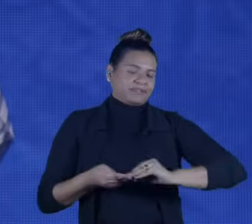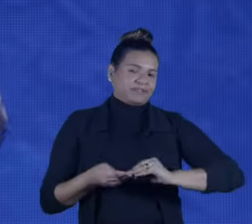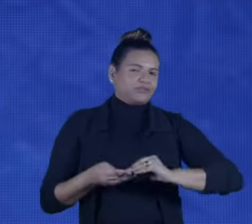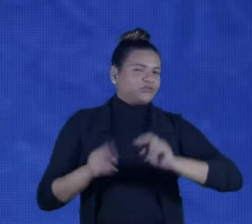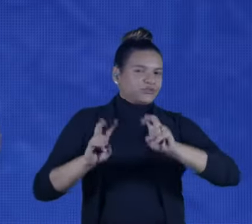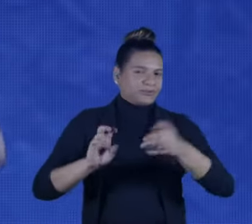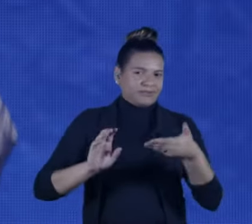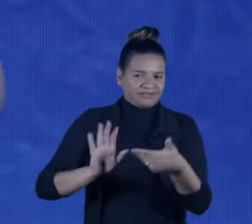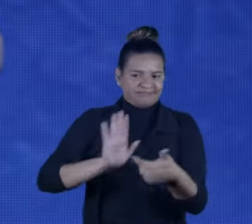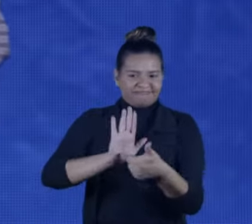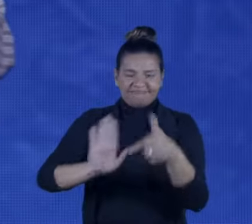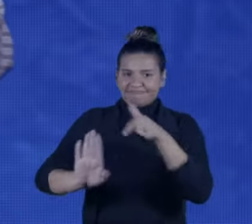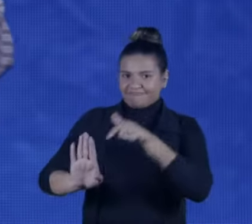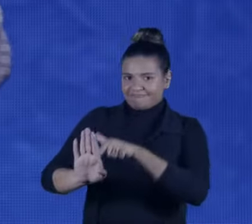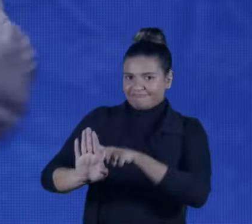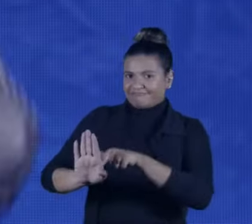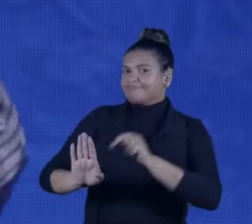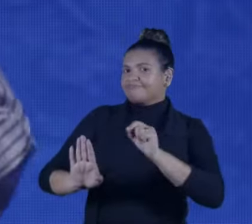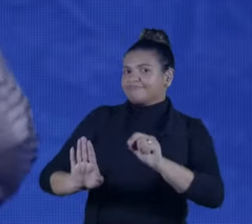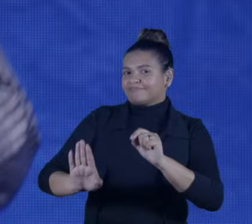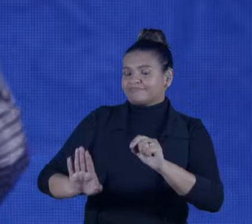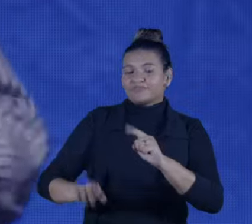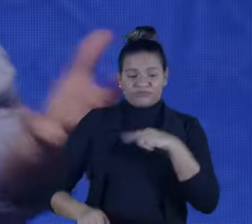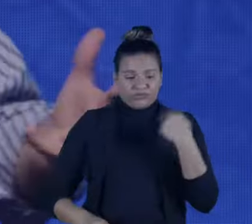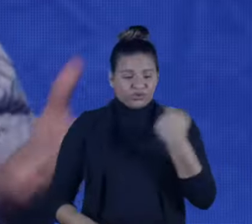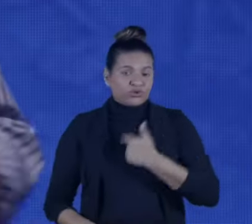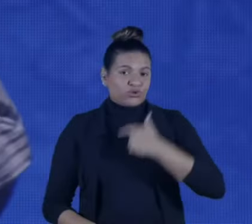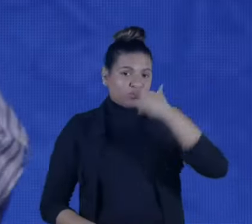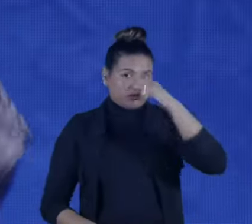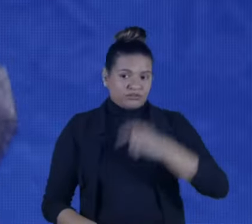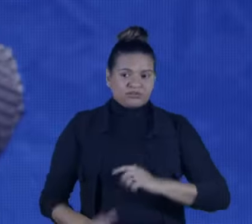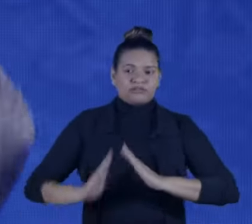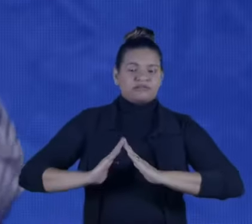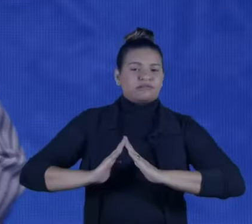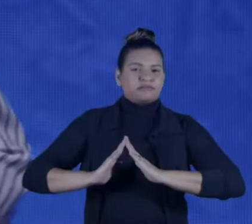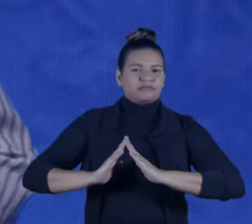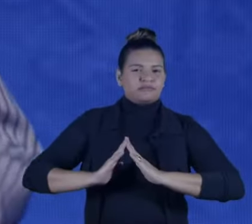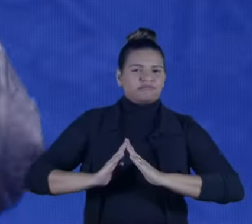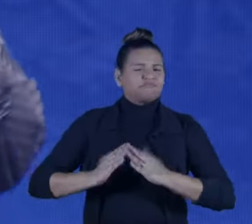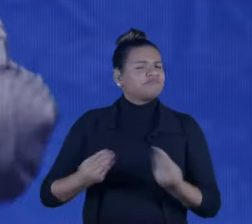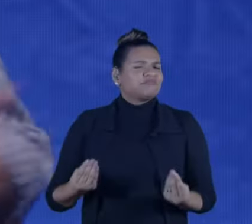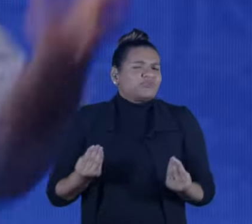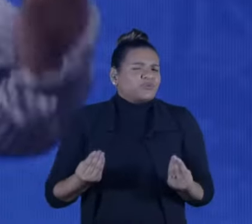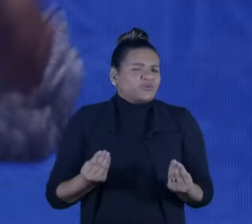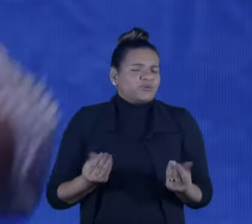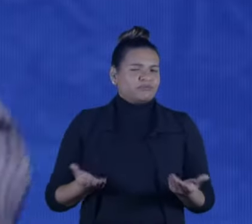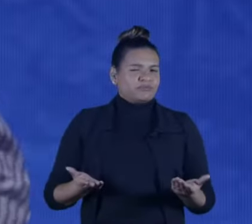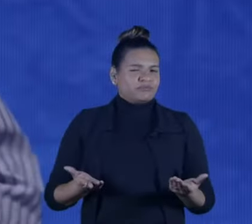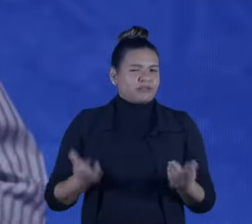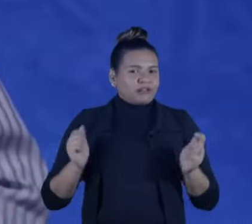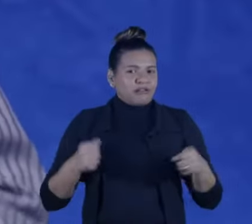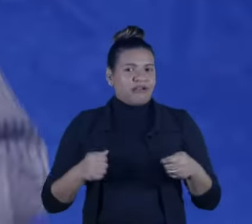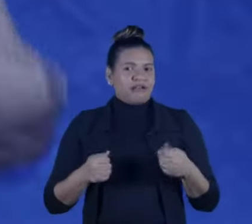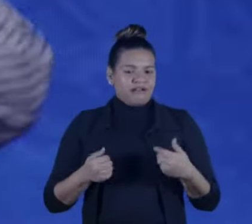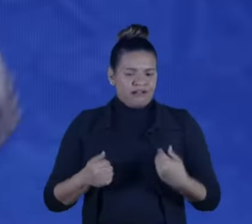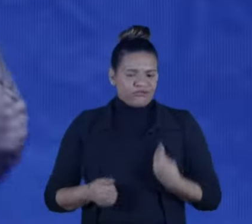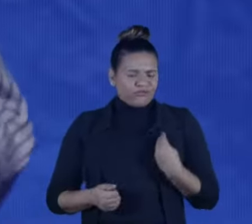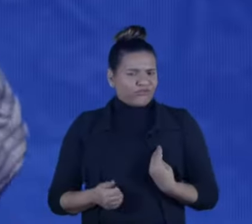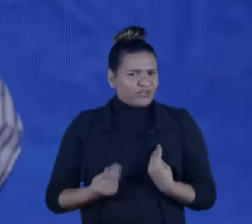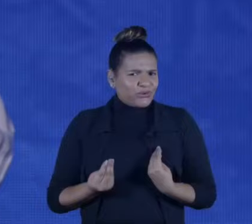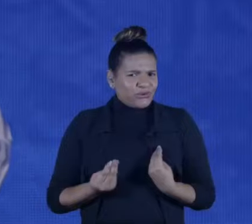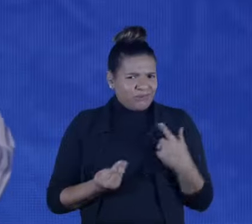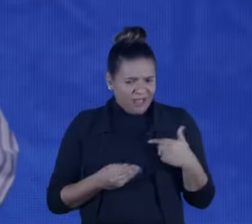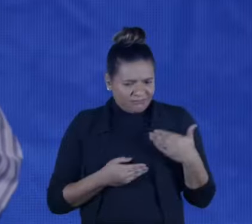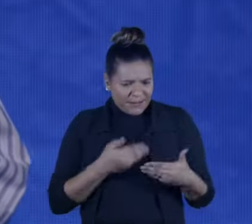metáfora de sermos um edifício, a nossa vida ser um edifício que vai ser construído